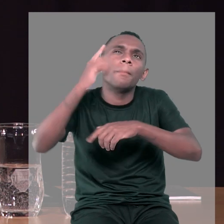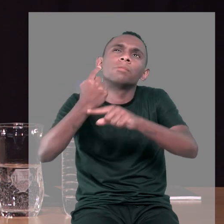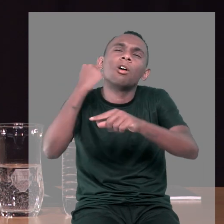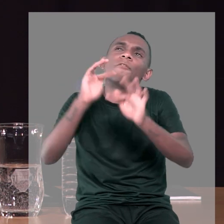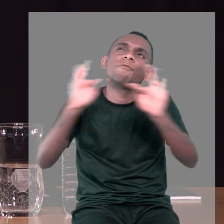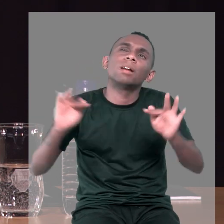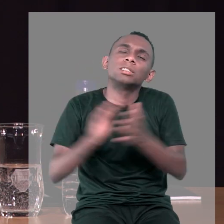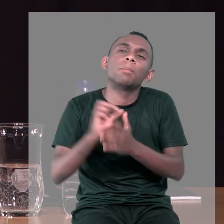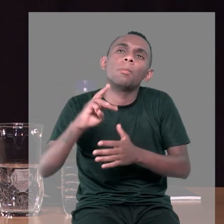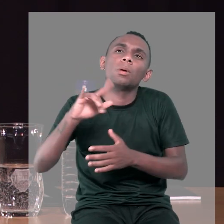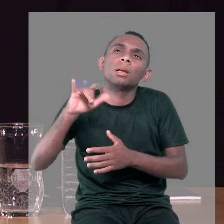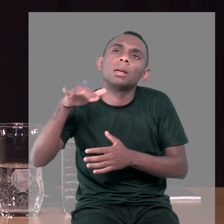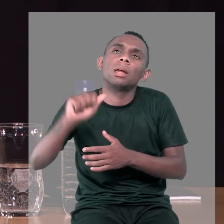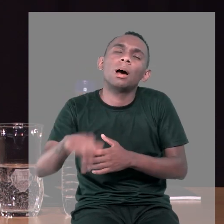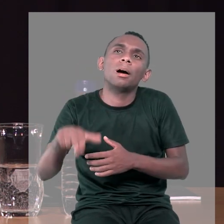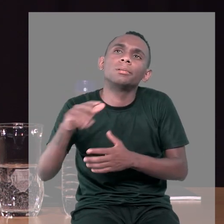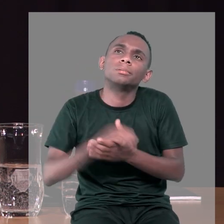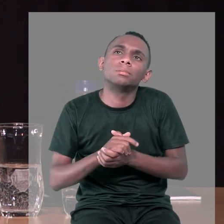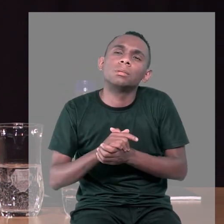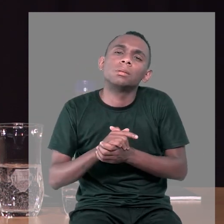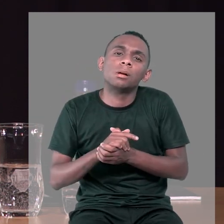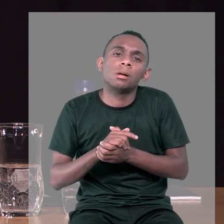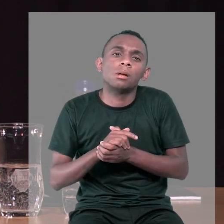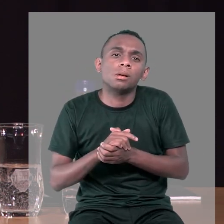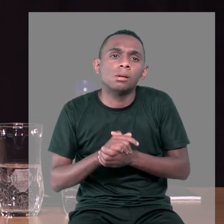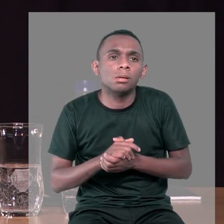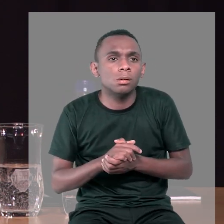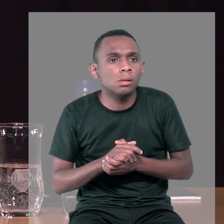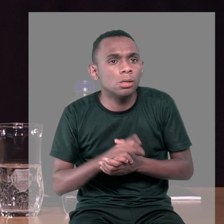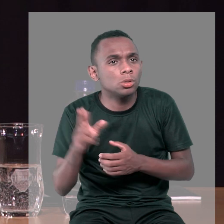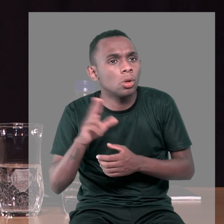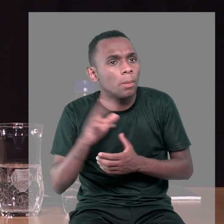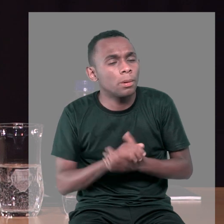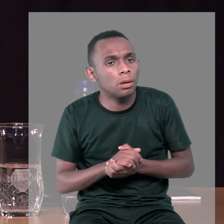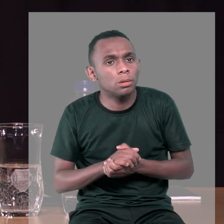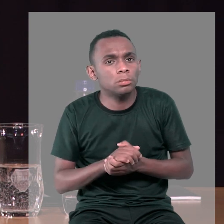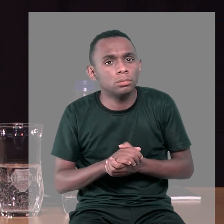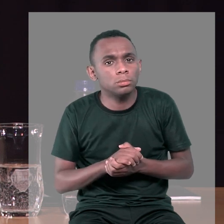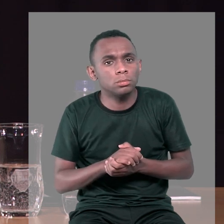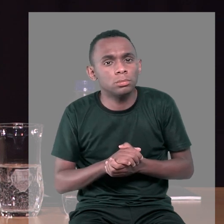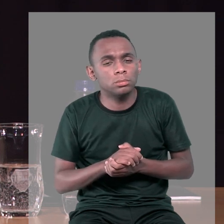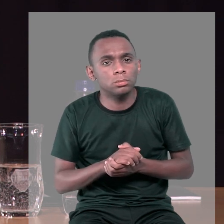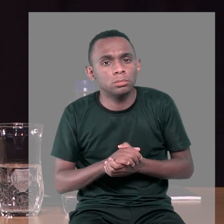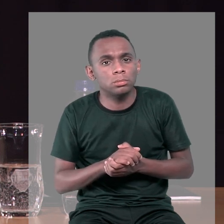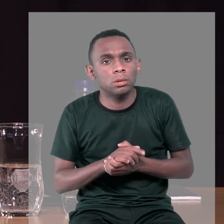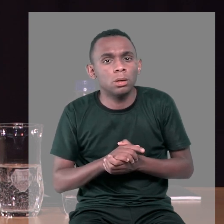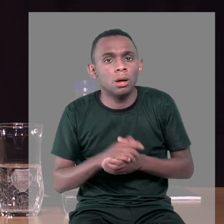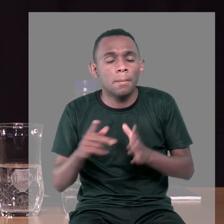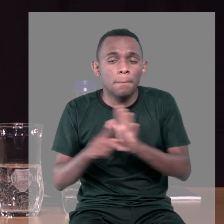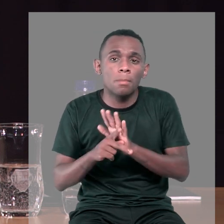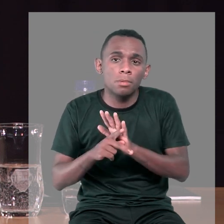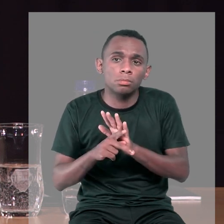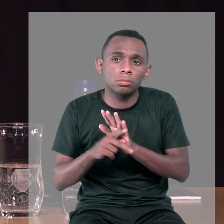do Faulkner dizia, não é? Que o passado nunca é passado. Claro, isso tem todo o sentido, certamente.